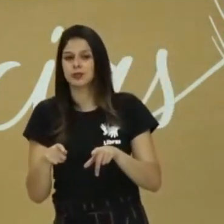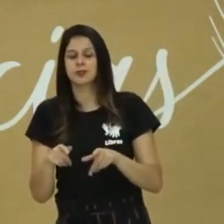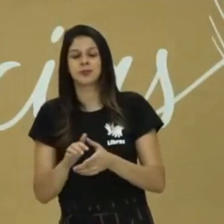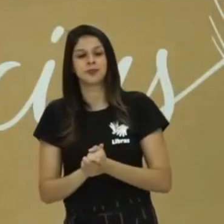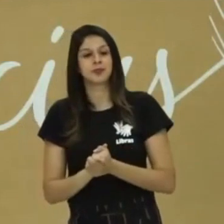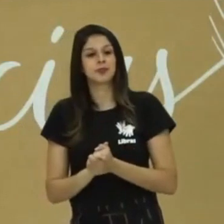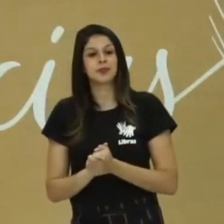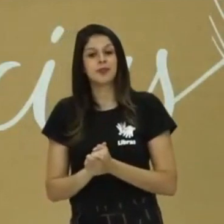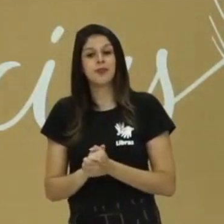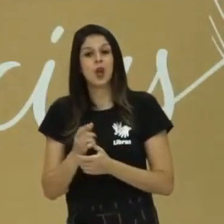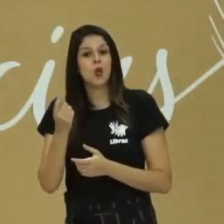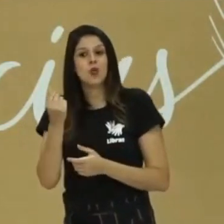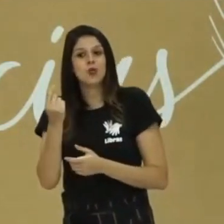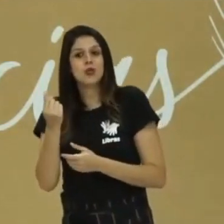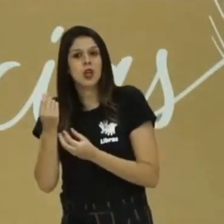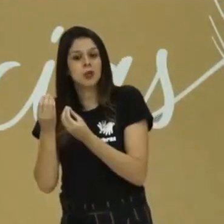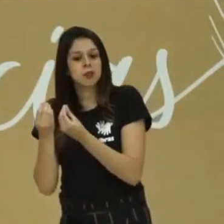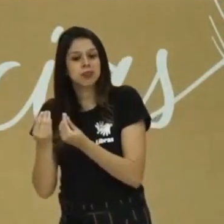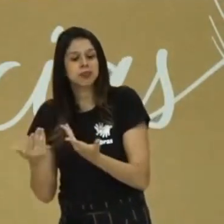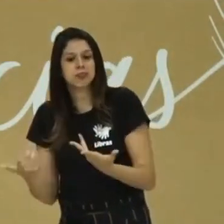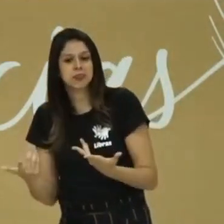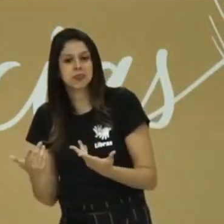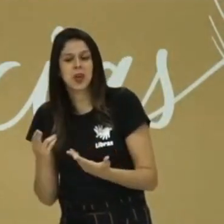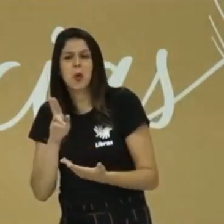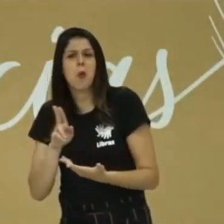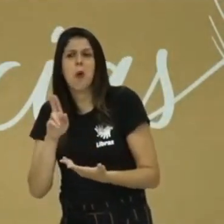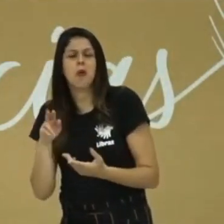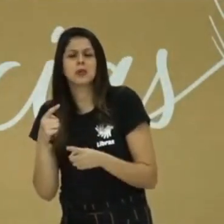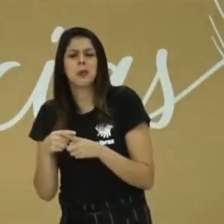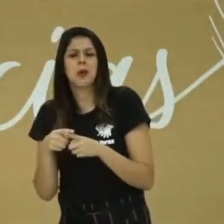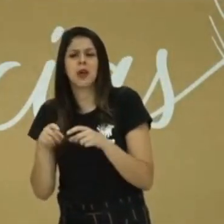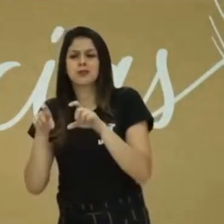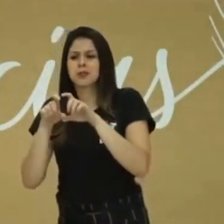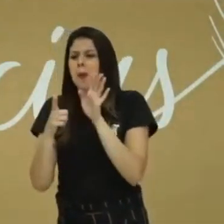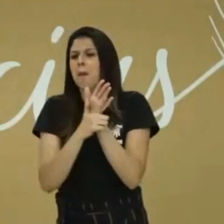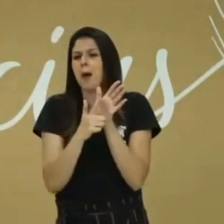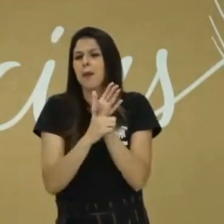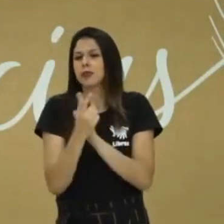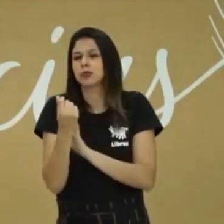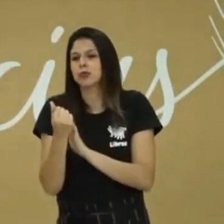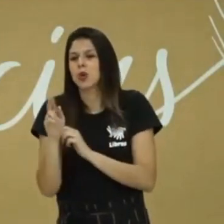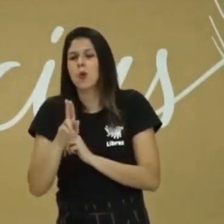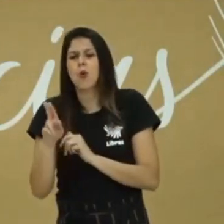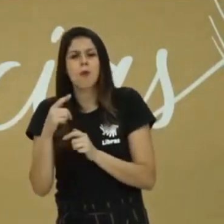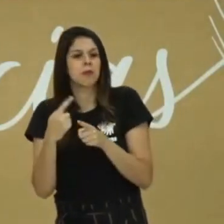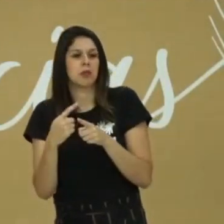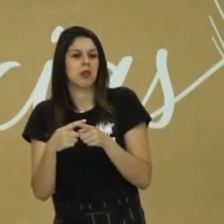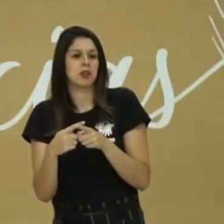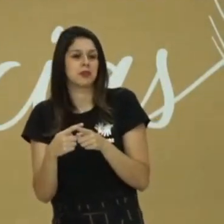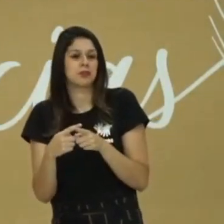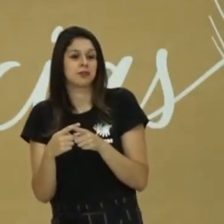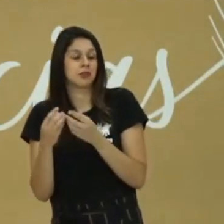sistema financeiro mais o dinheiro fica sem utilidade o papel-moeda mais o dinheiro moeda